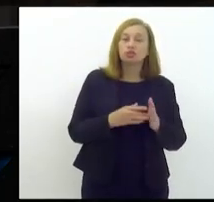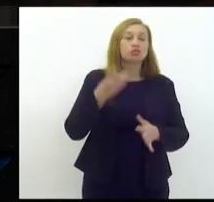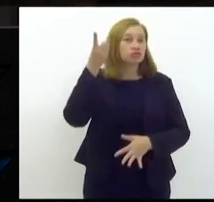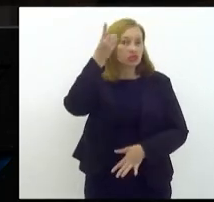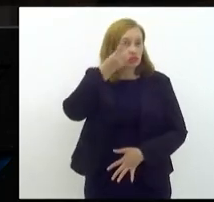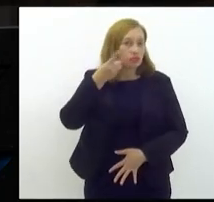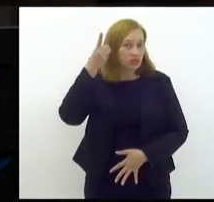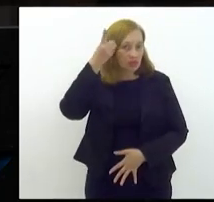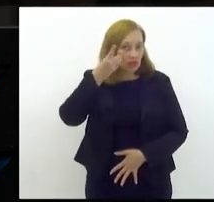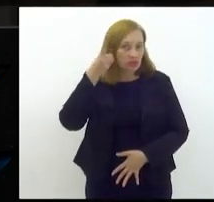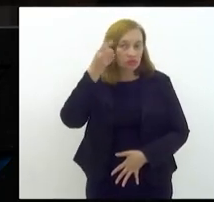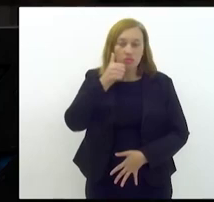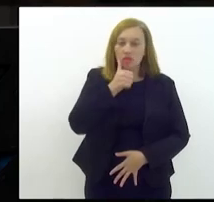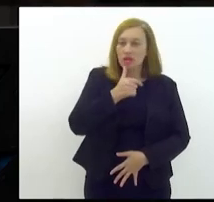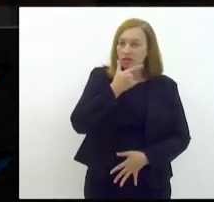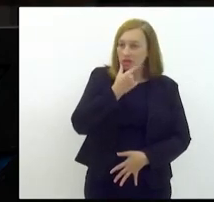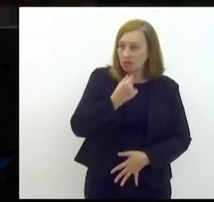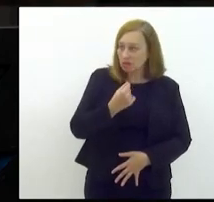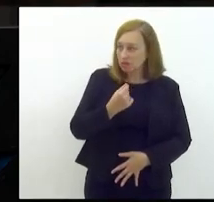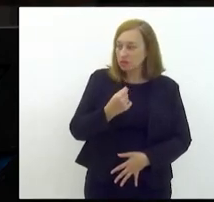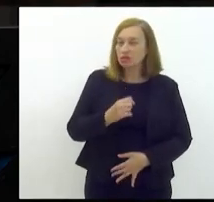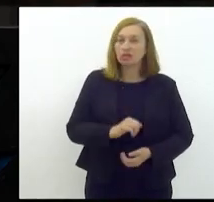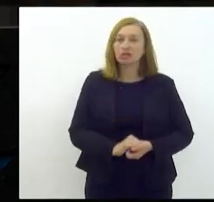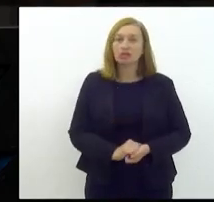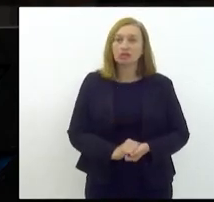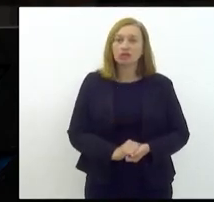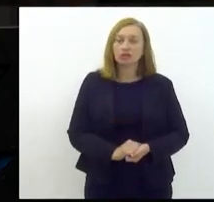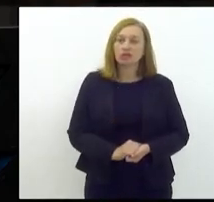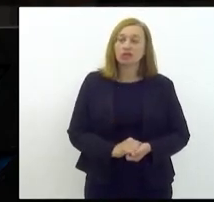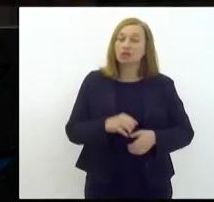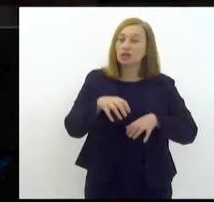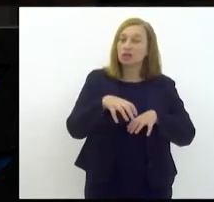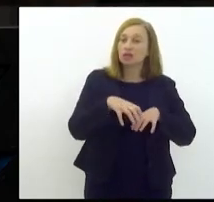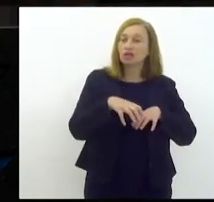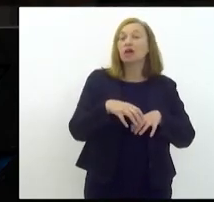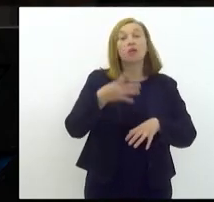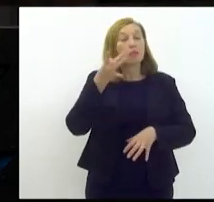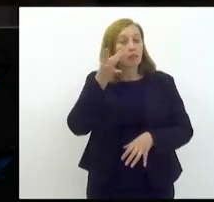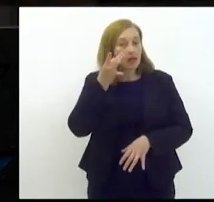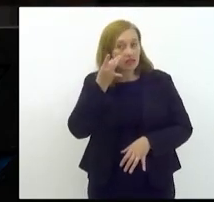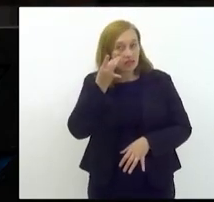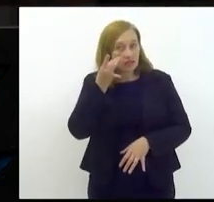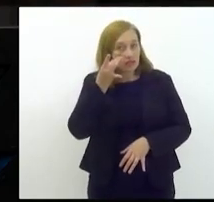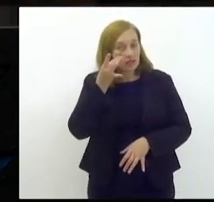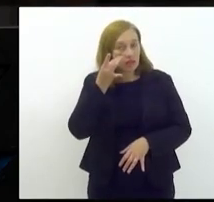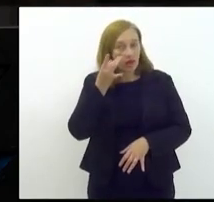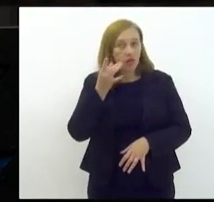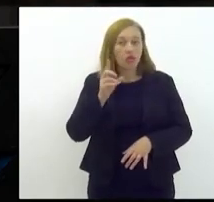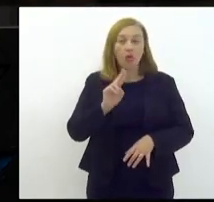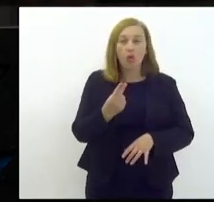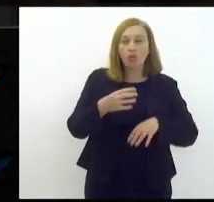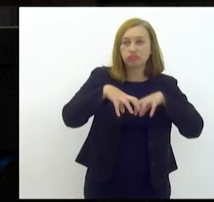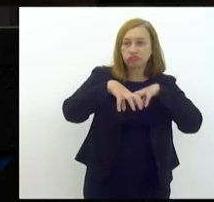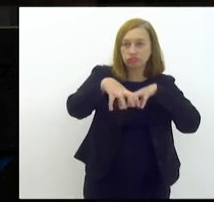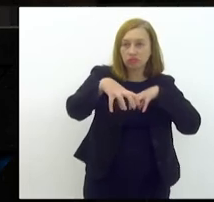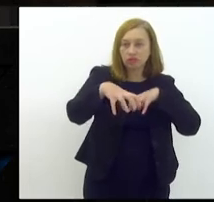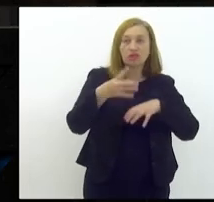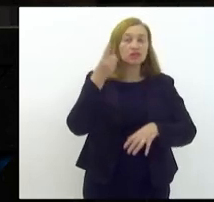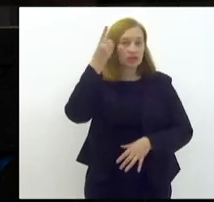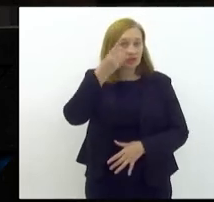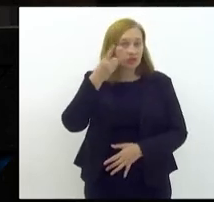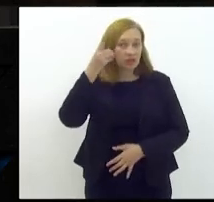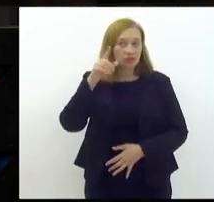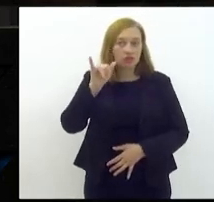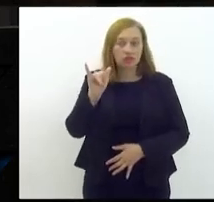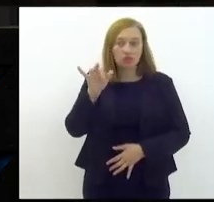deputados que nos assistem de forma presencial ou remota Deputado